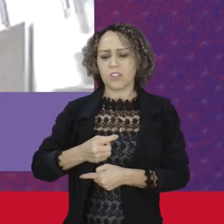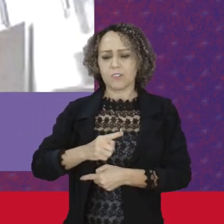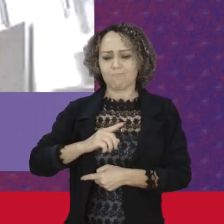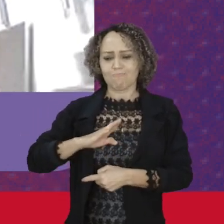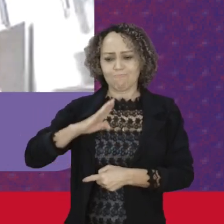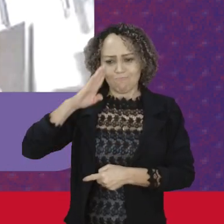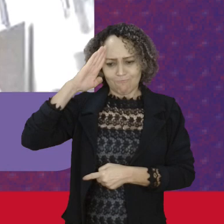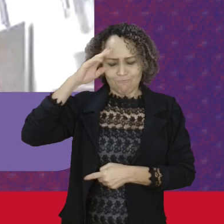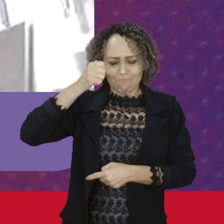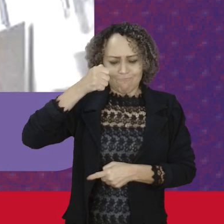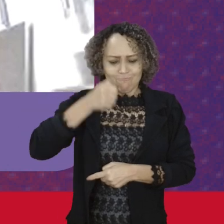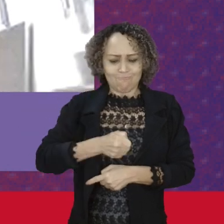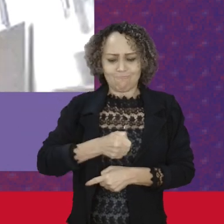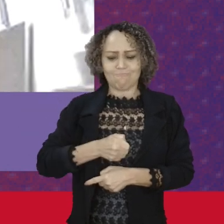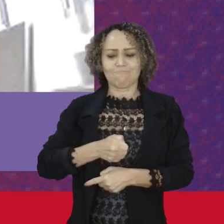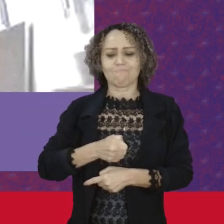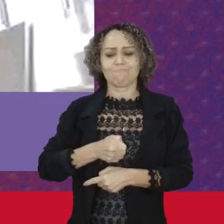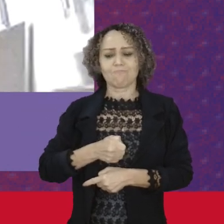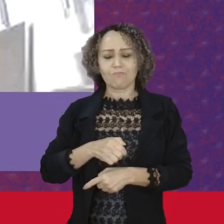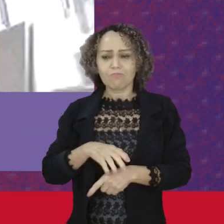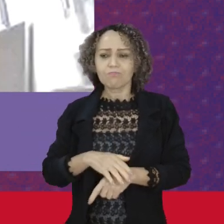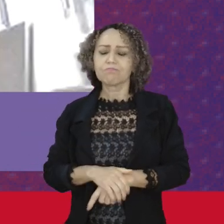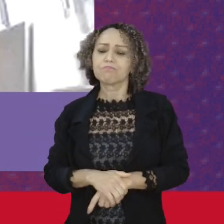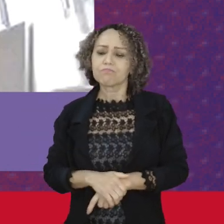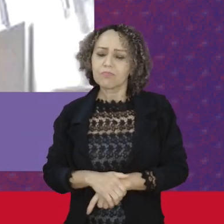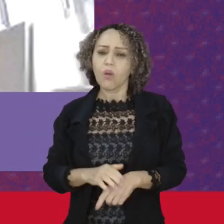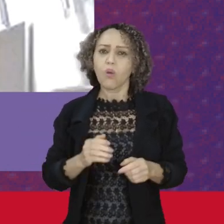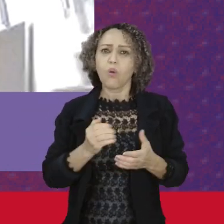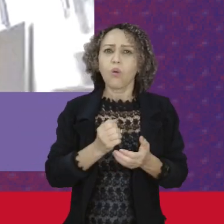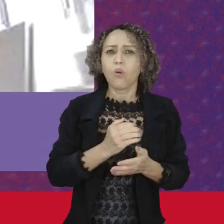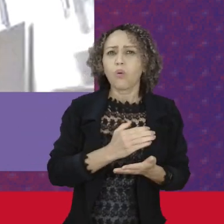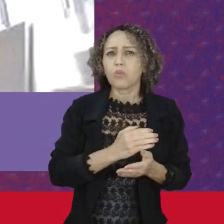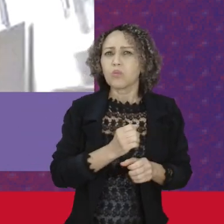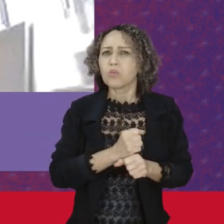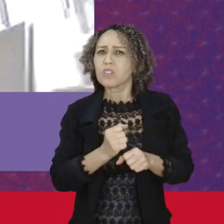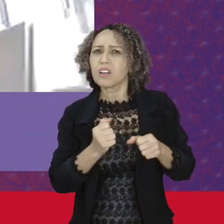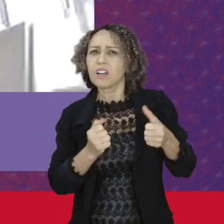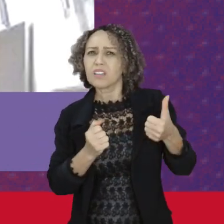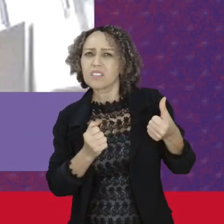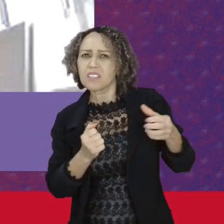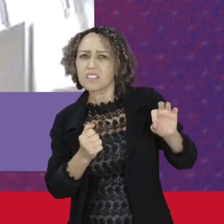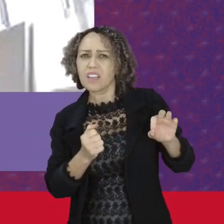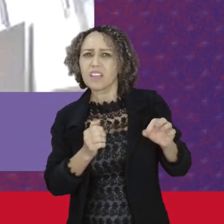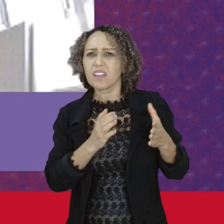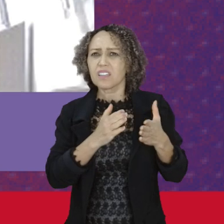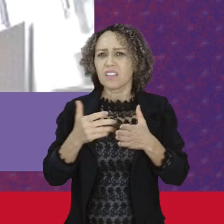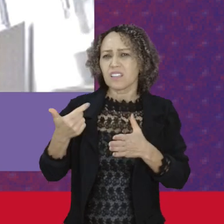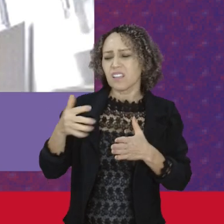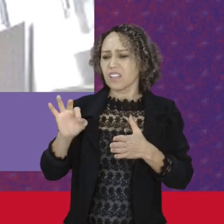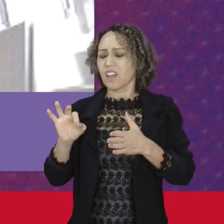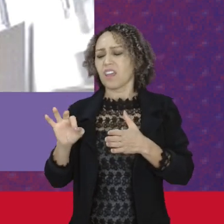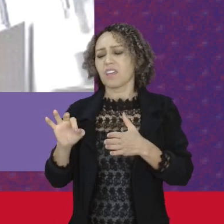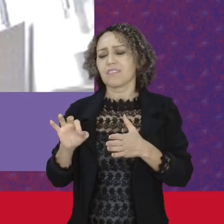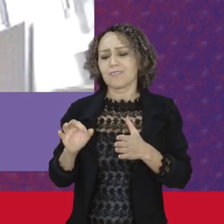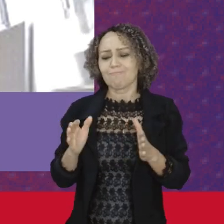os anos 70, e nos anos 70, a luta das mulheres